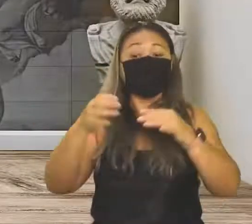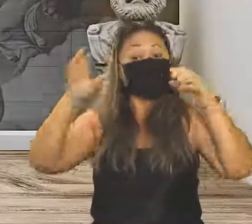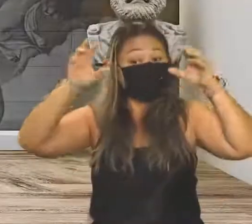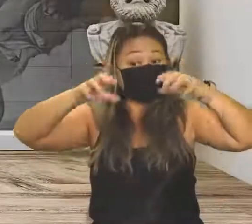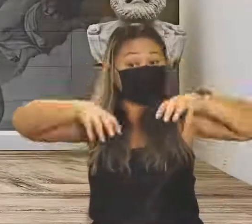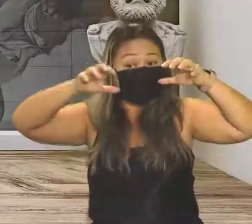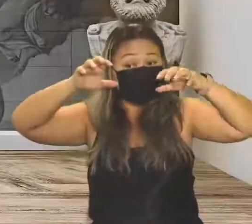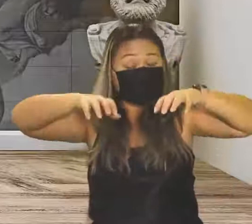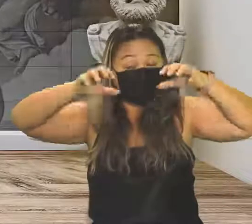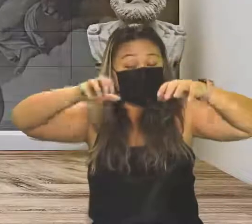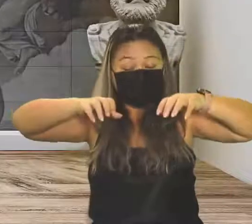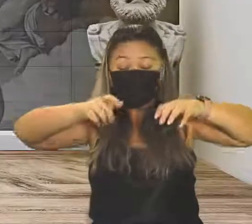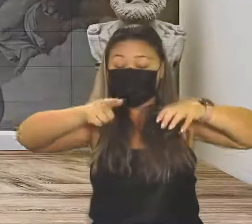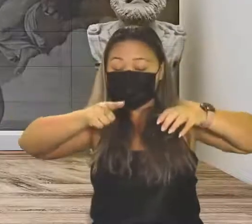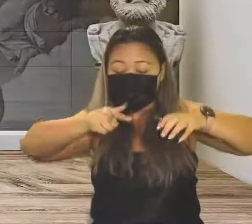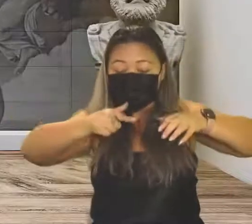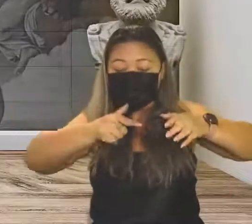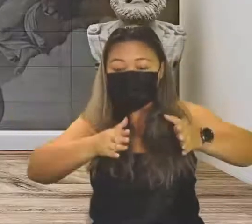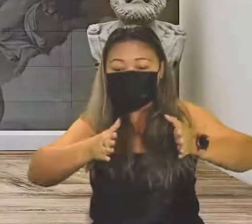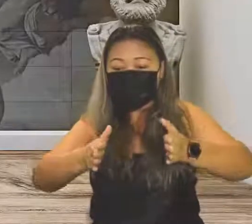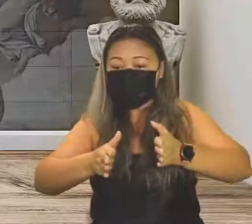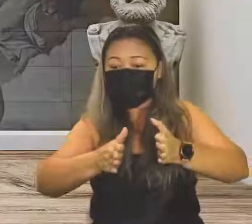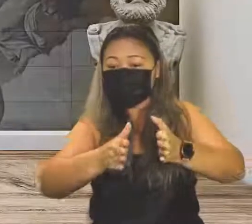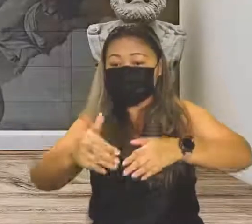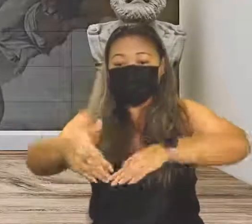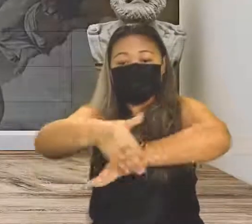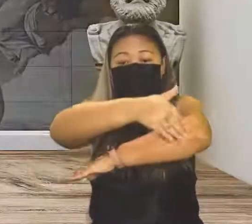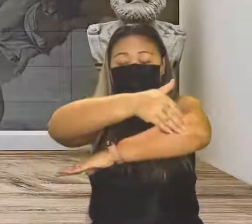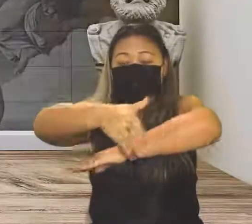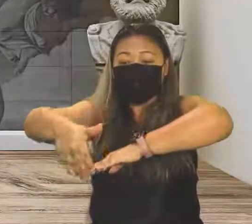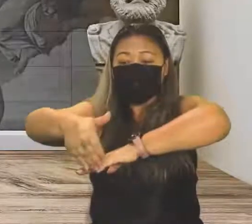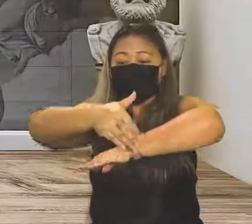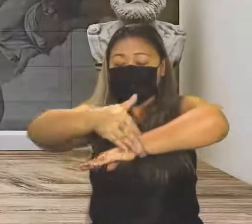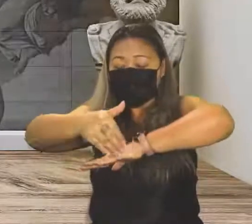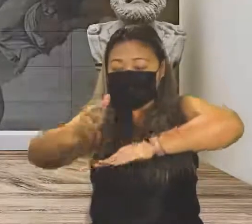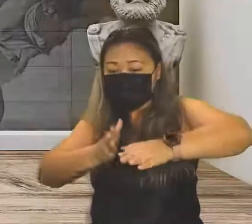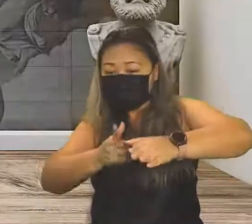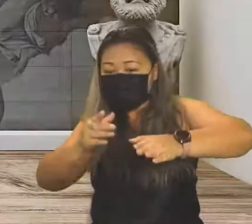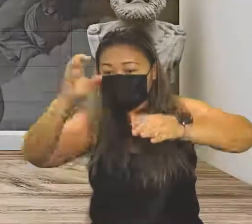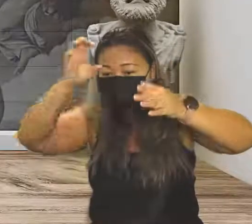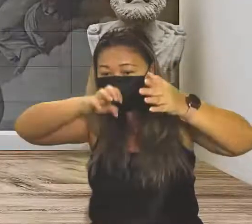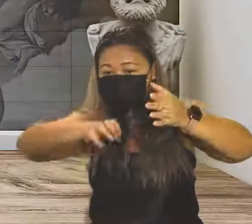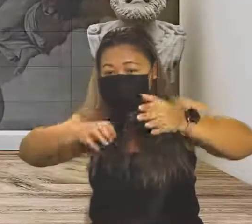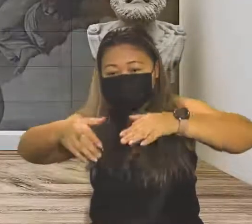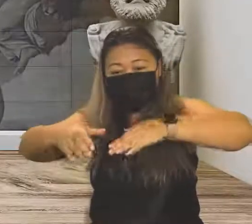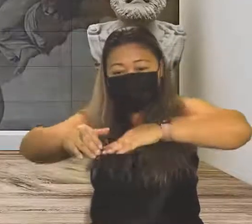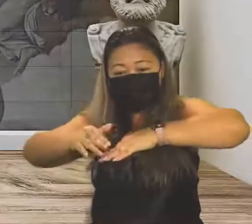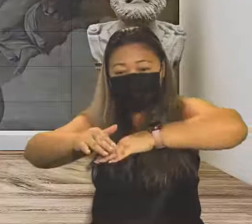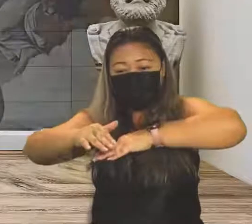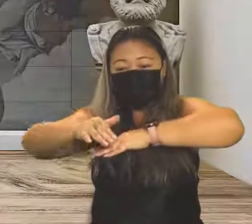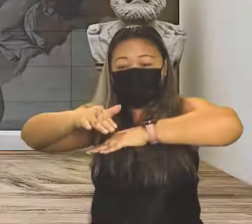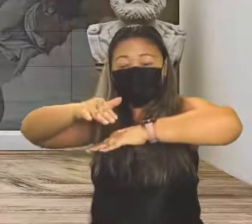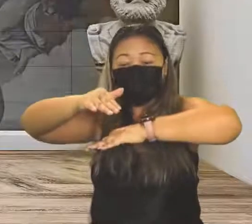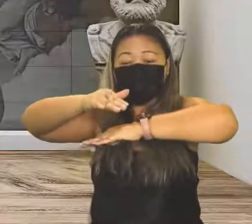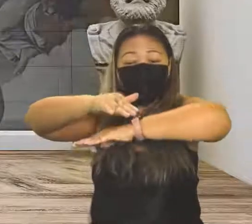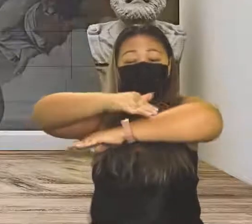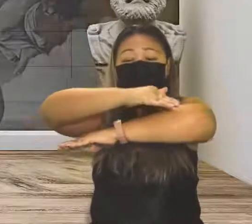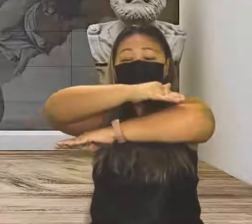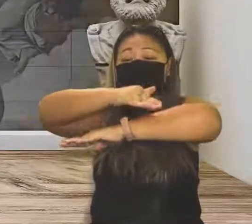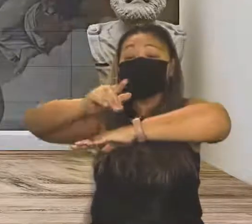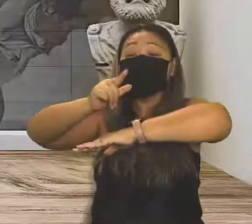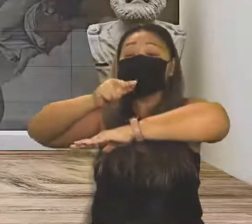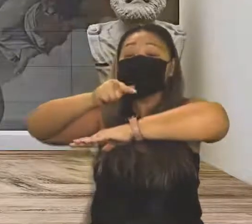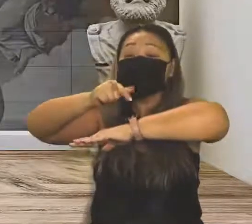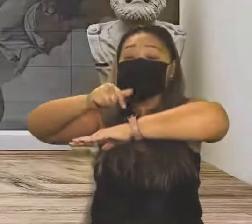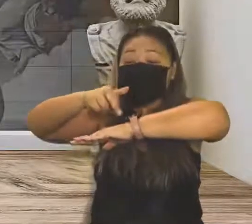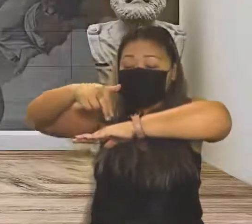choveu, inundou a rua, a água suja, aí eu vejo a água ali e não vejo nada após a